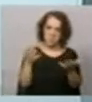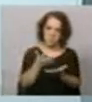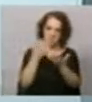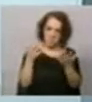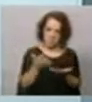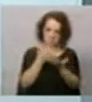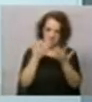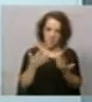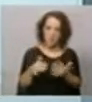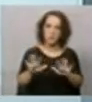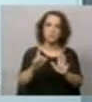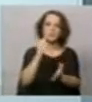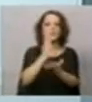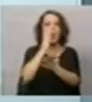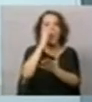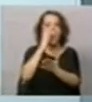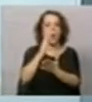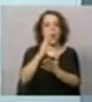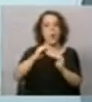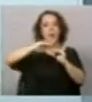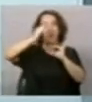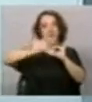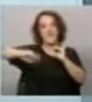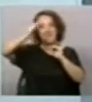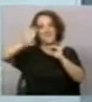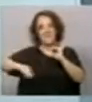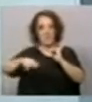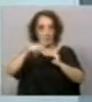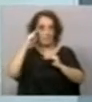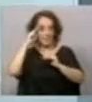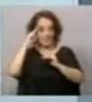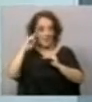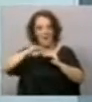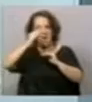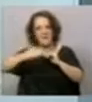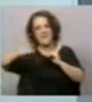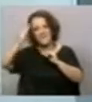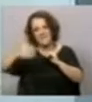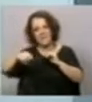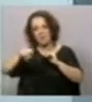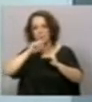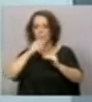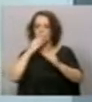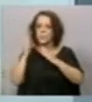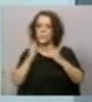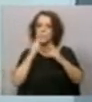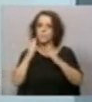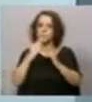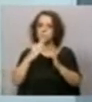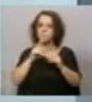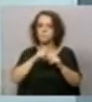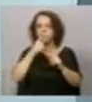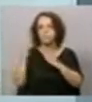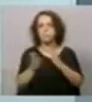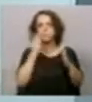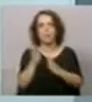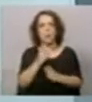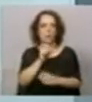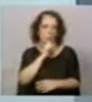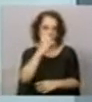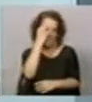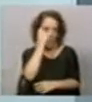parte do arquipélago, a exceção é mesmo aqui na zona das Terras Altas da Ilha da Madeira, onde ele por alguns períodos poderá por vezes ser moderado a forte. Quanto ao arquipélago dos